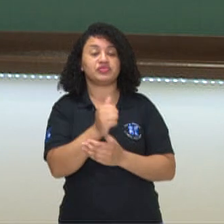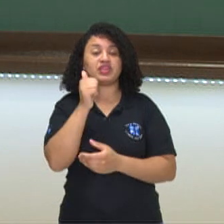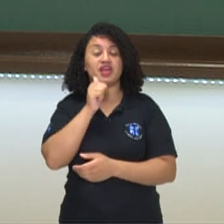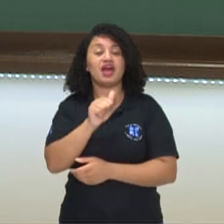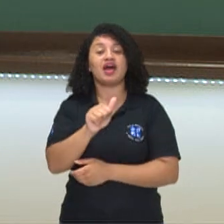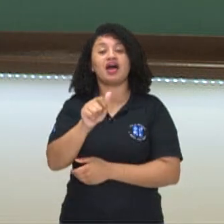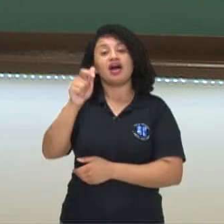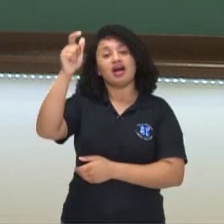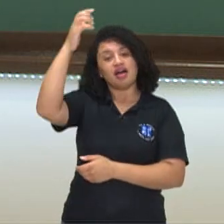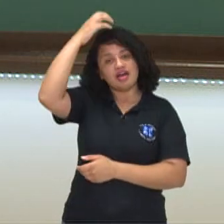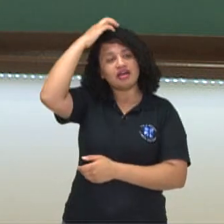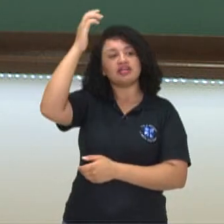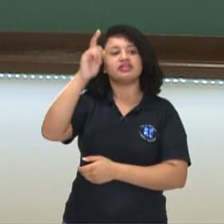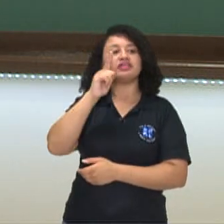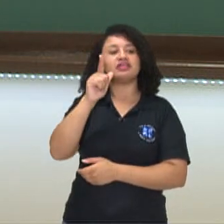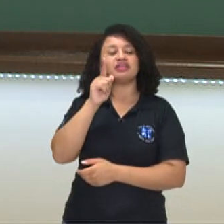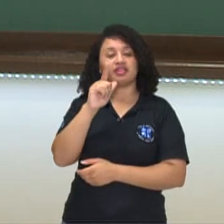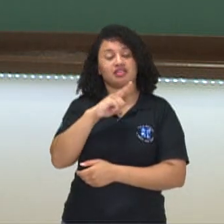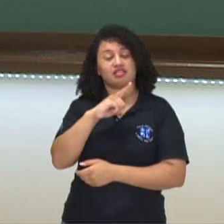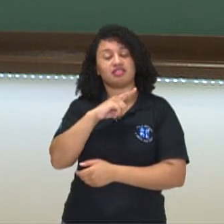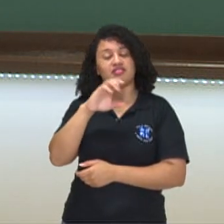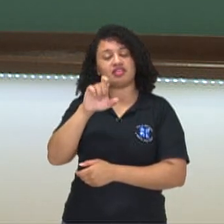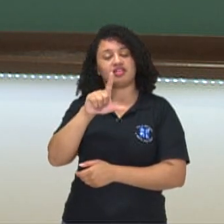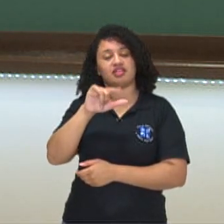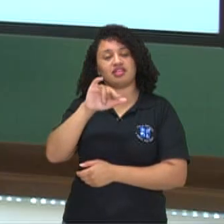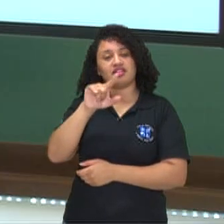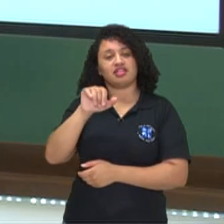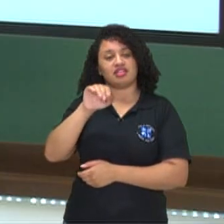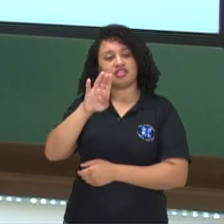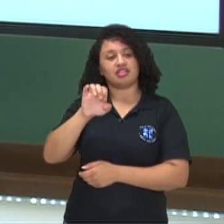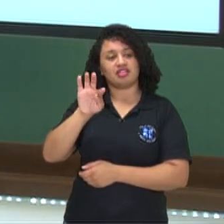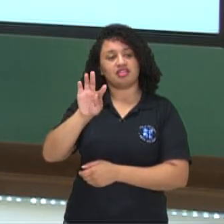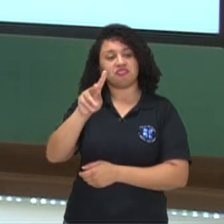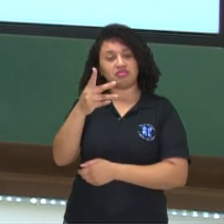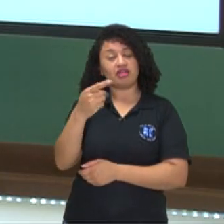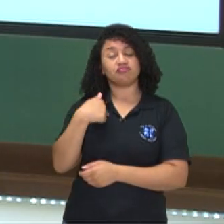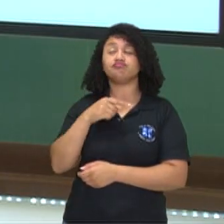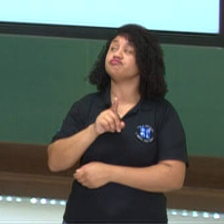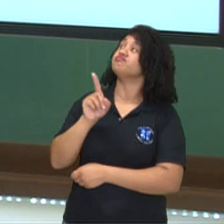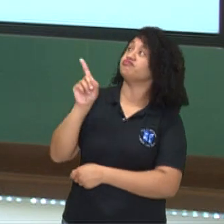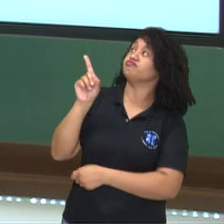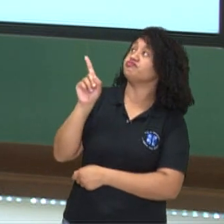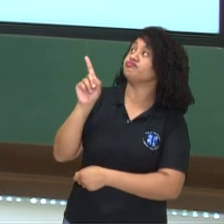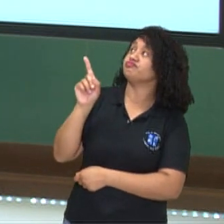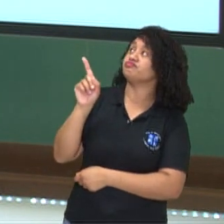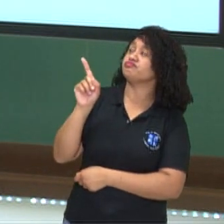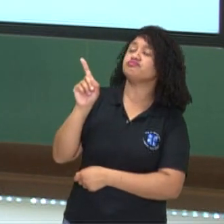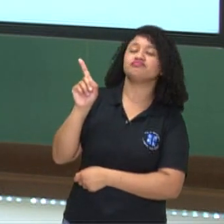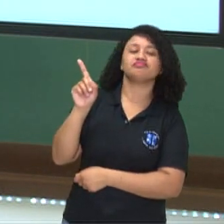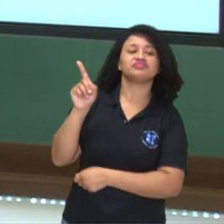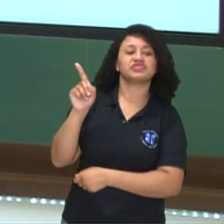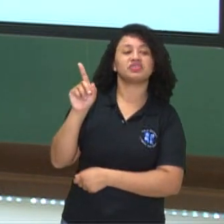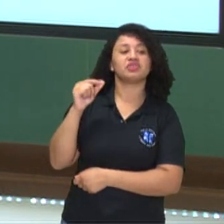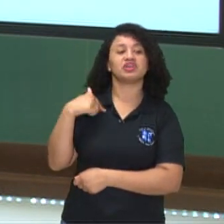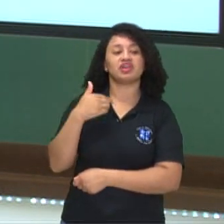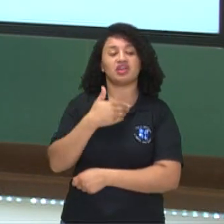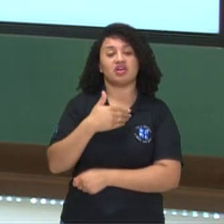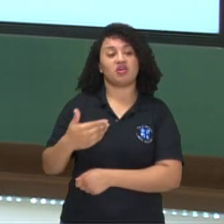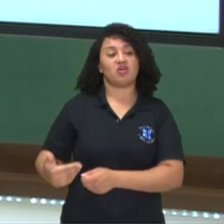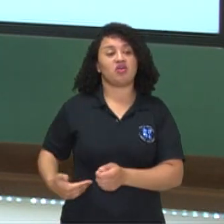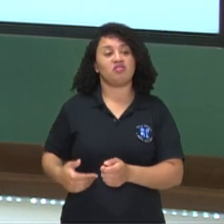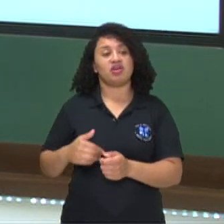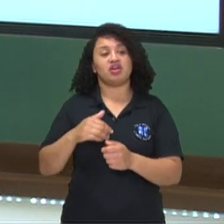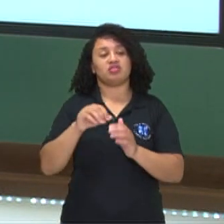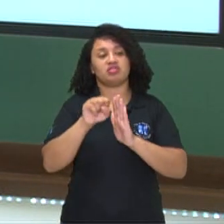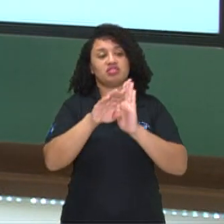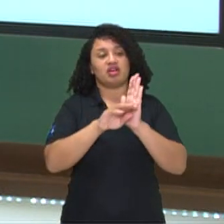rainha aqui, né? A rainha Elizabeth da Inglaterra, governou a Inglaterra ali na segunda metade do século